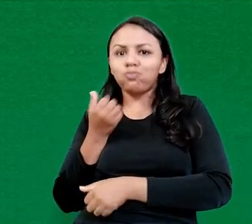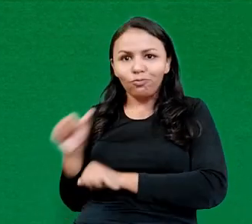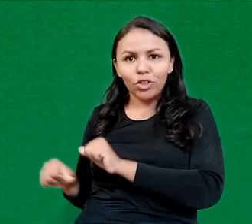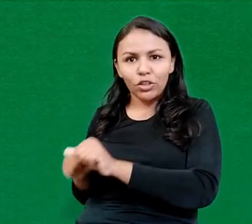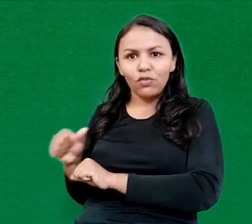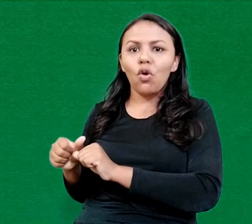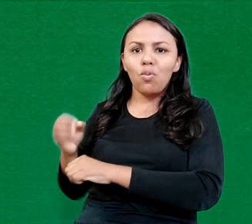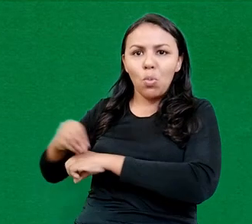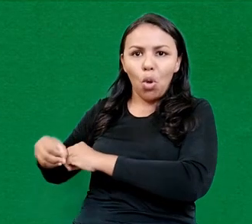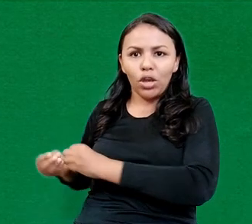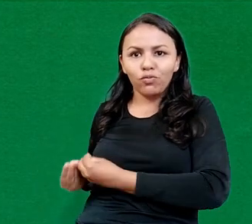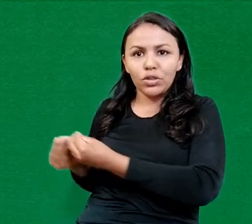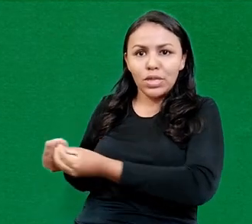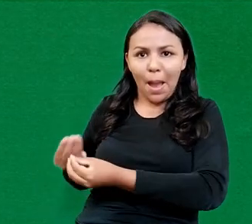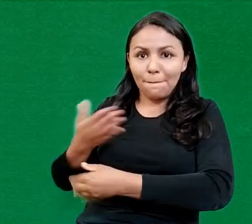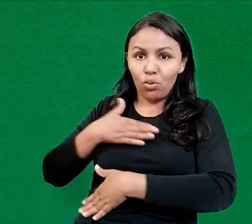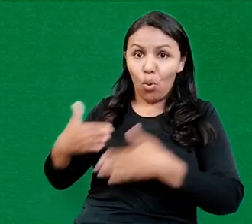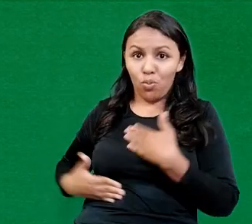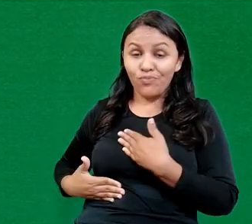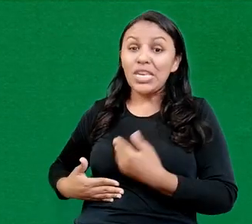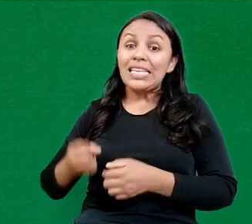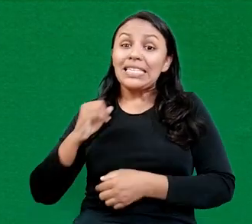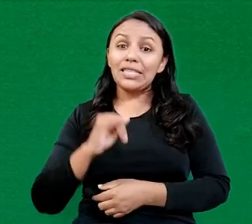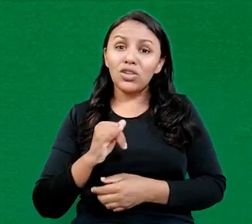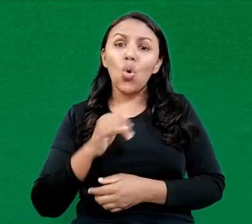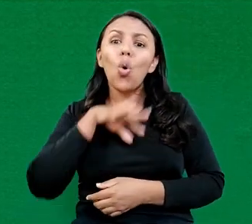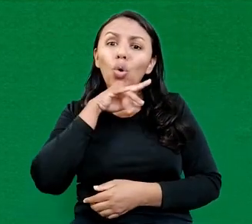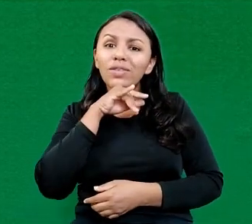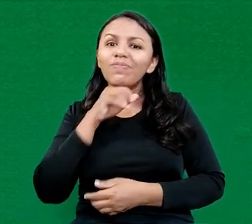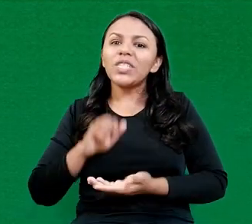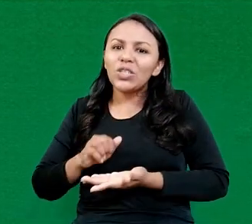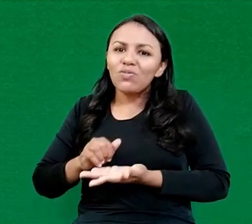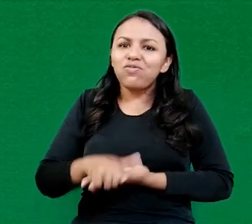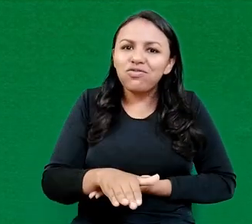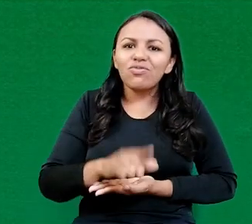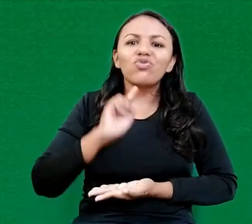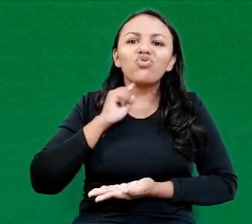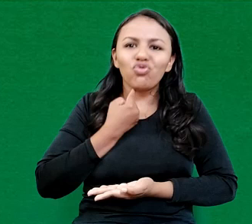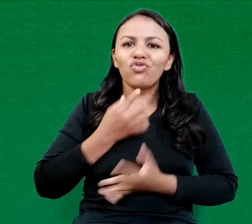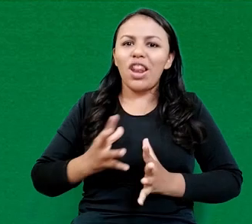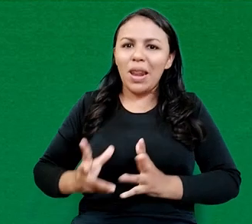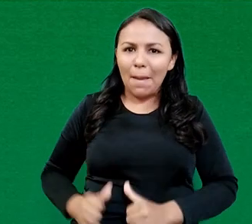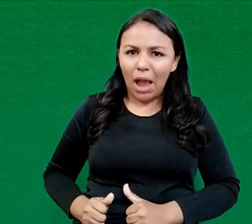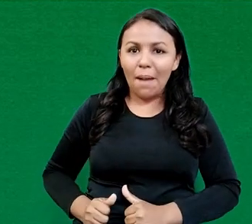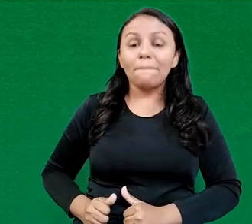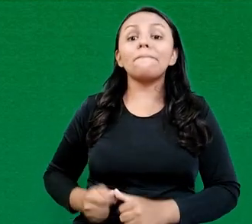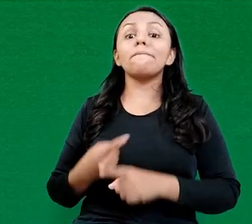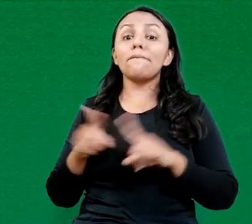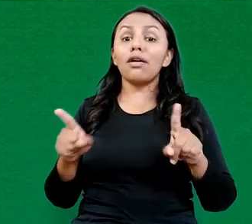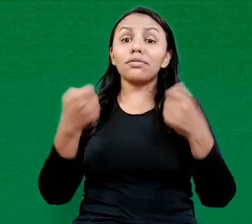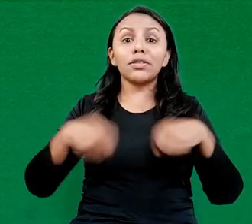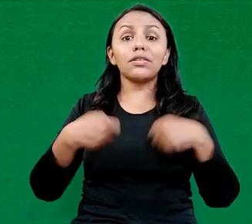isso em moléculas para o nosso corpo, e o que é ruim, ele precisa jogar fora. Mas para esse jogar fora, eu preciso ter o